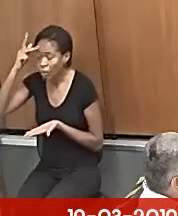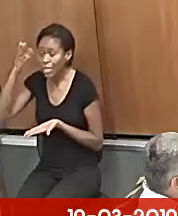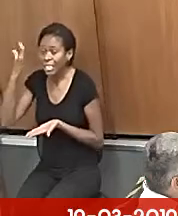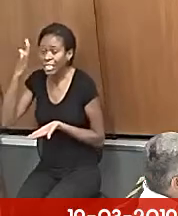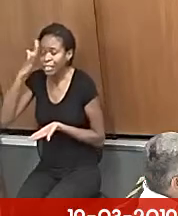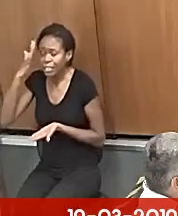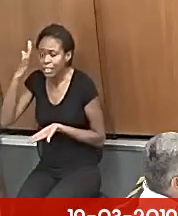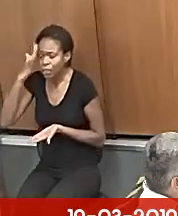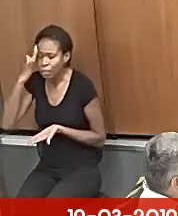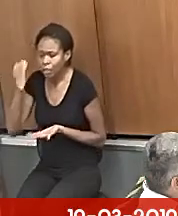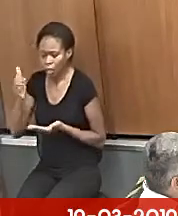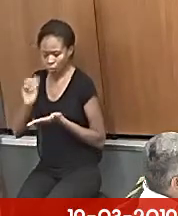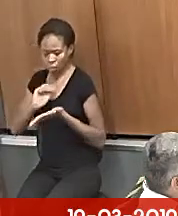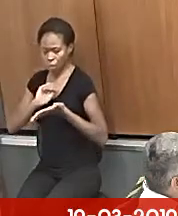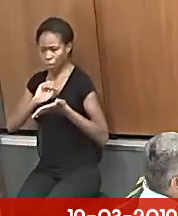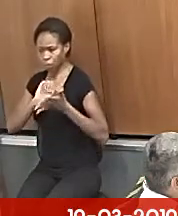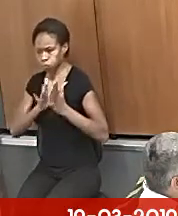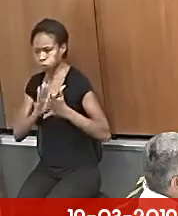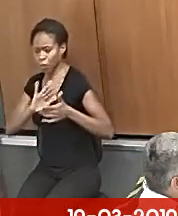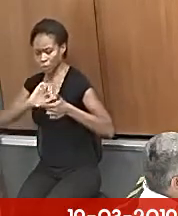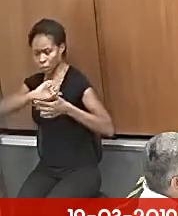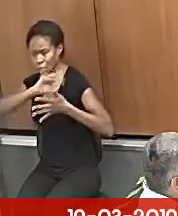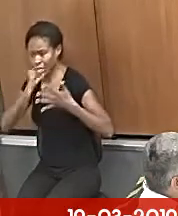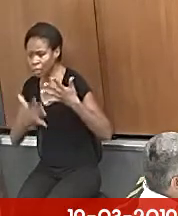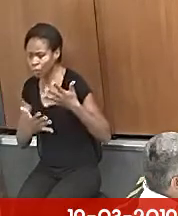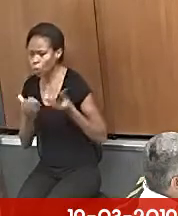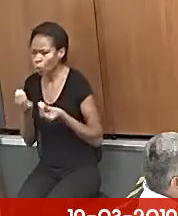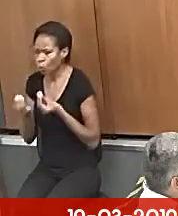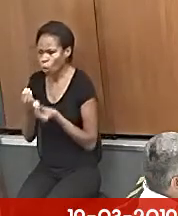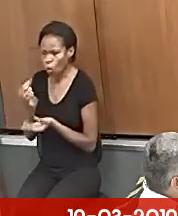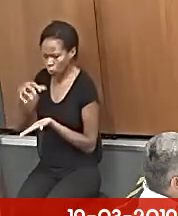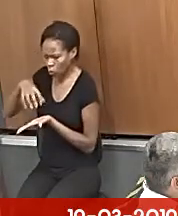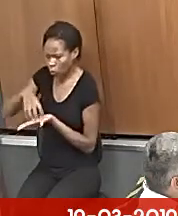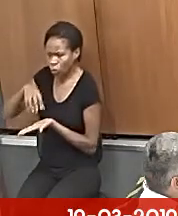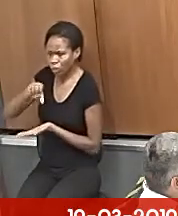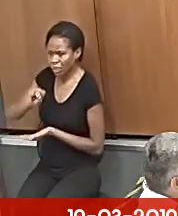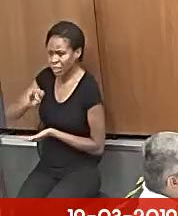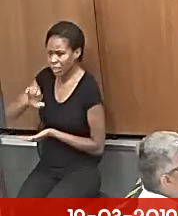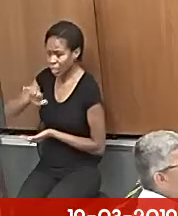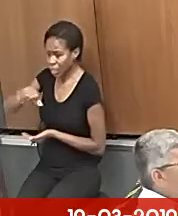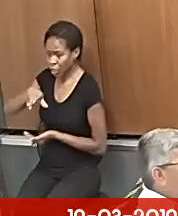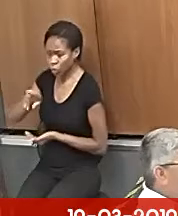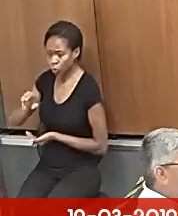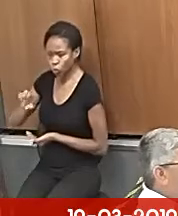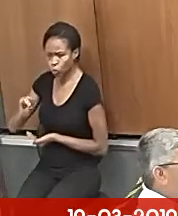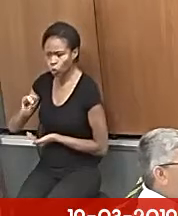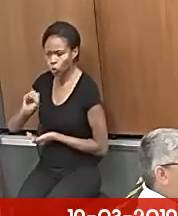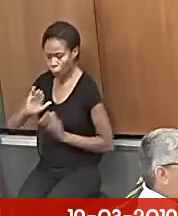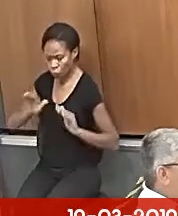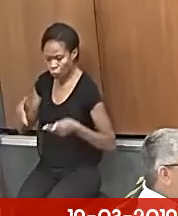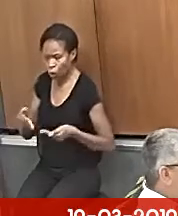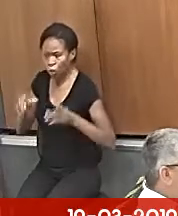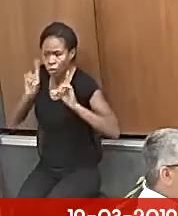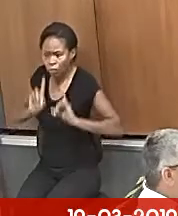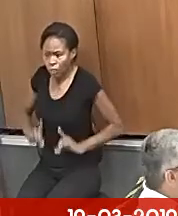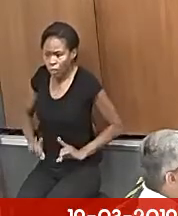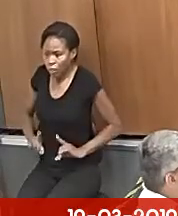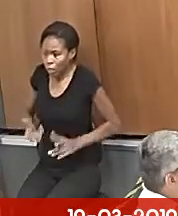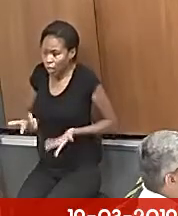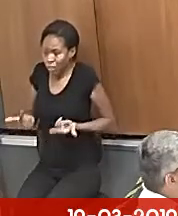todo mundo como é que os exus que vai atender pessoas com deficiência não está ele preparado em todos os seus é às suas necessidades